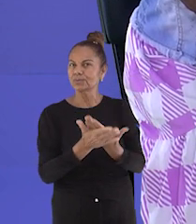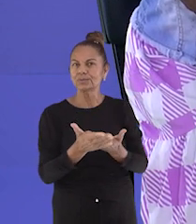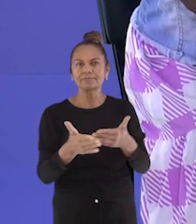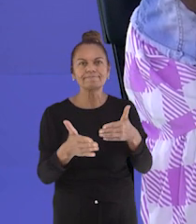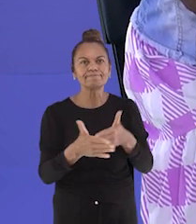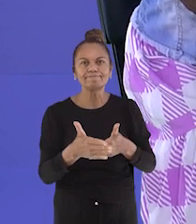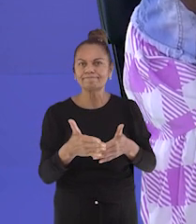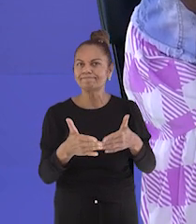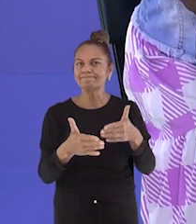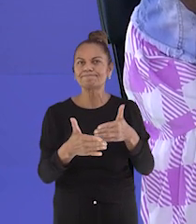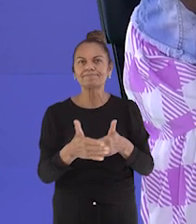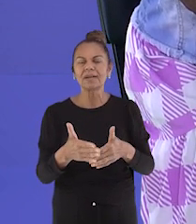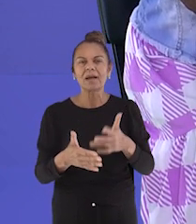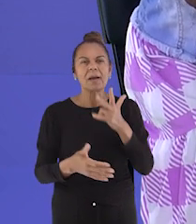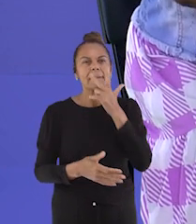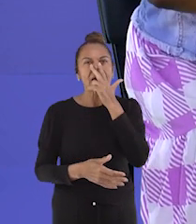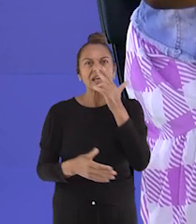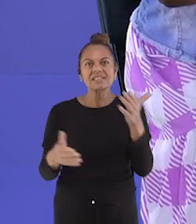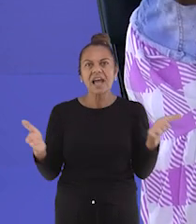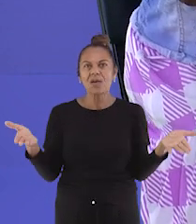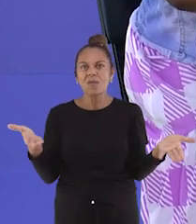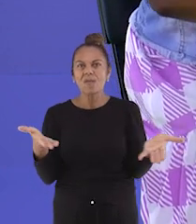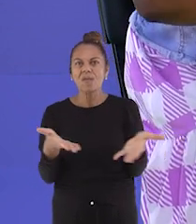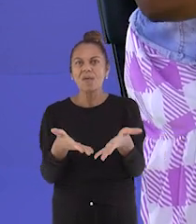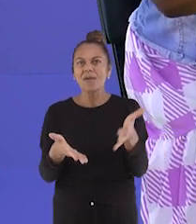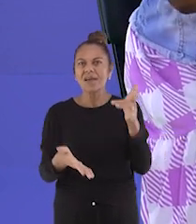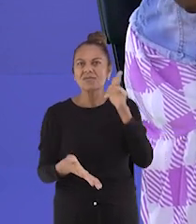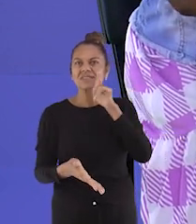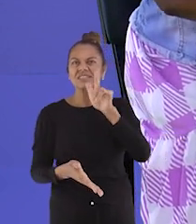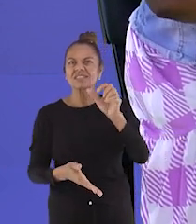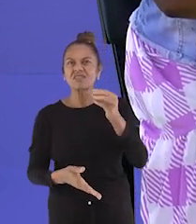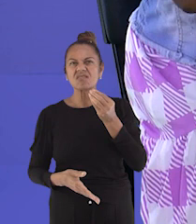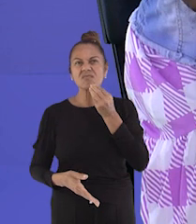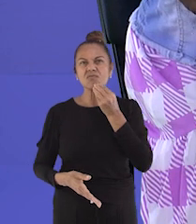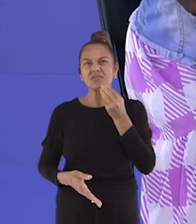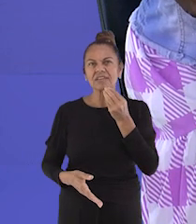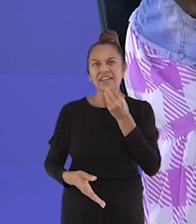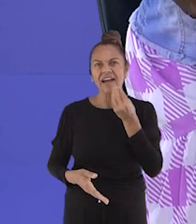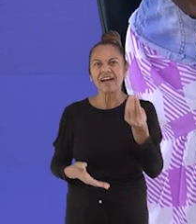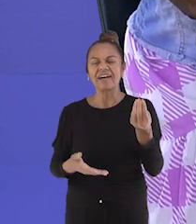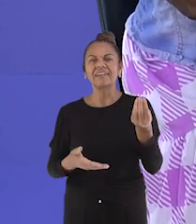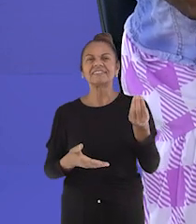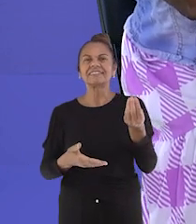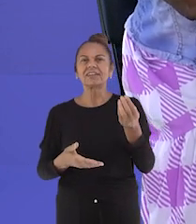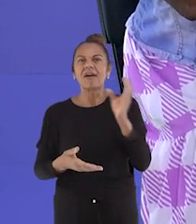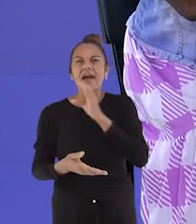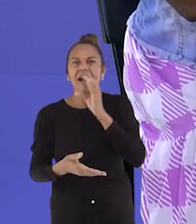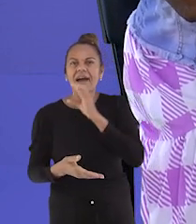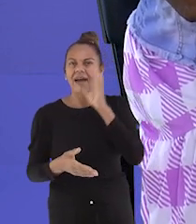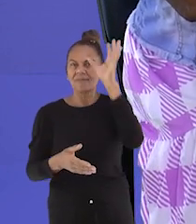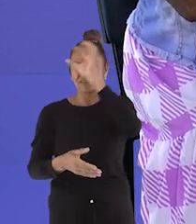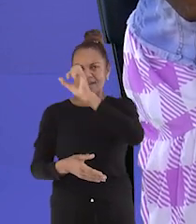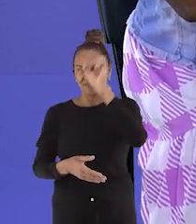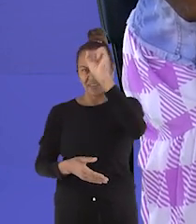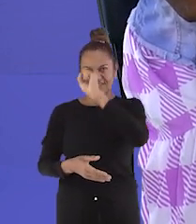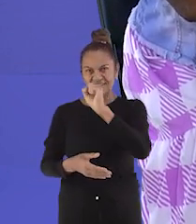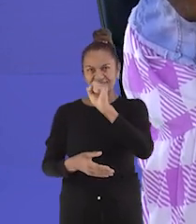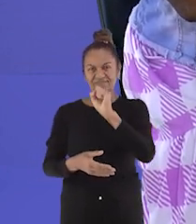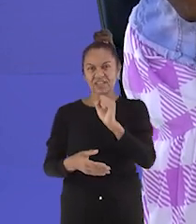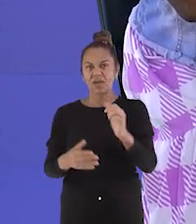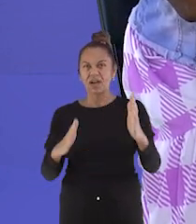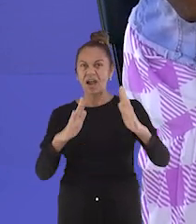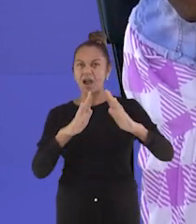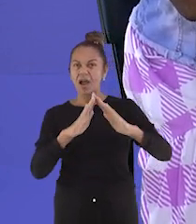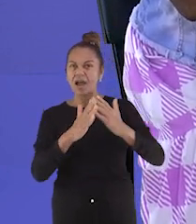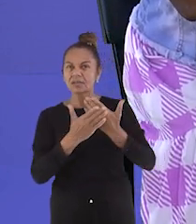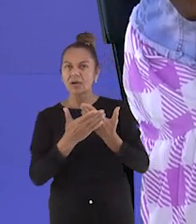olhar deles que eles tinham pressa de acelerar aquele processo que ficou retardado por algum motivo.